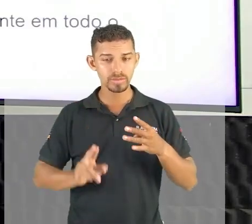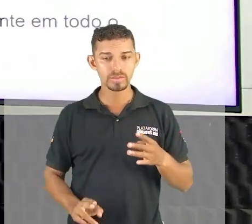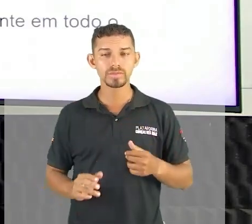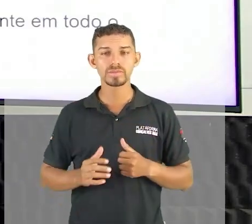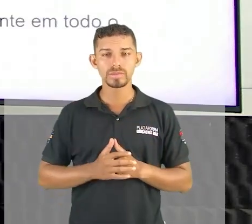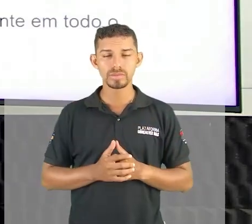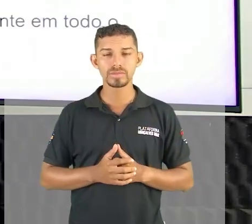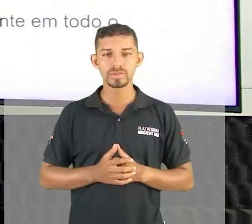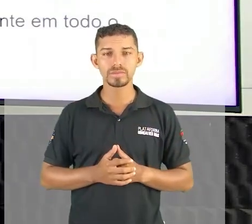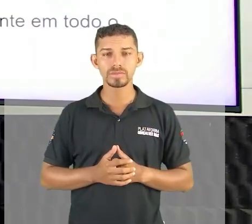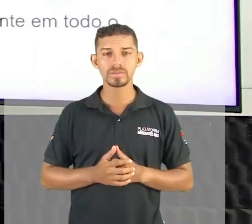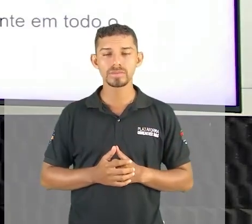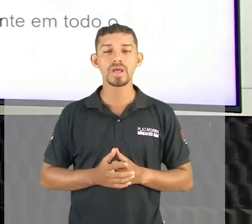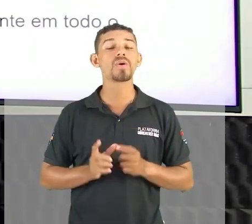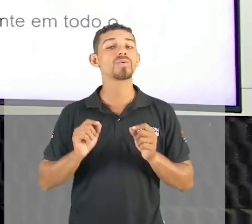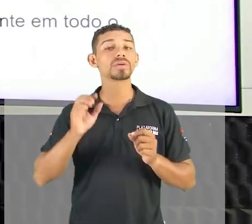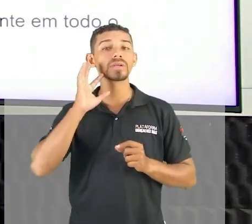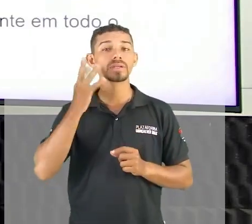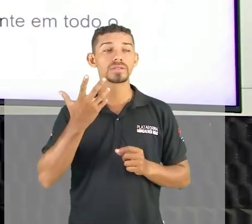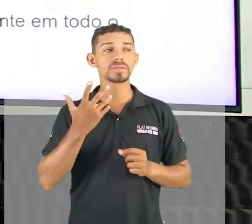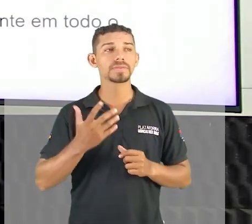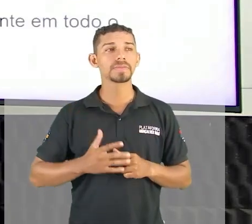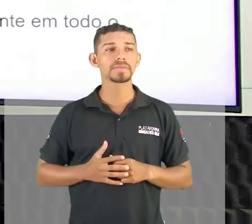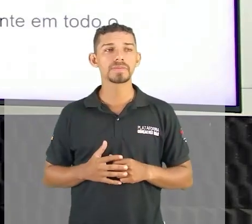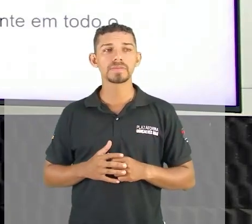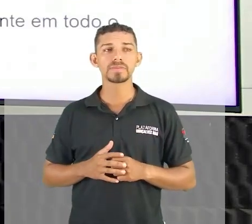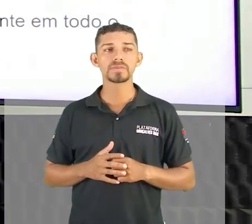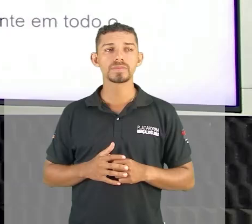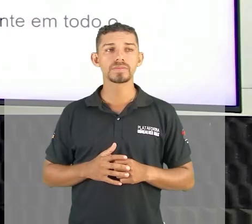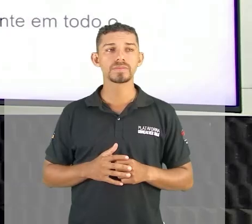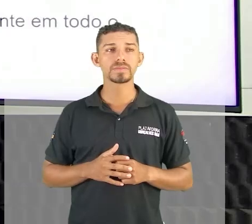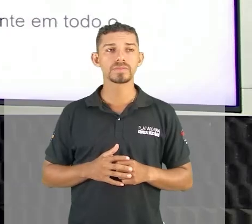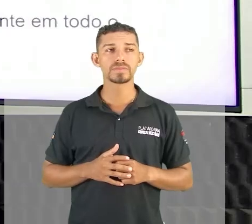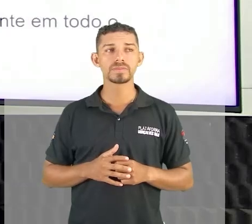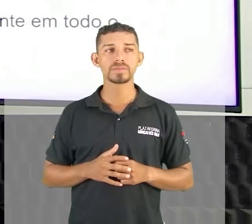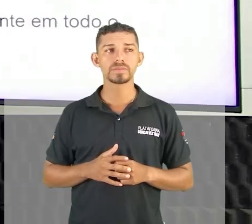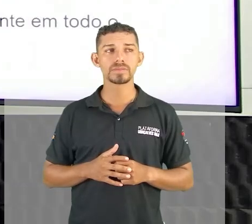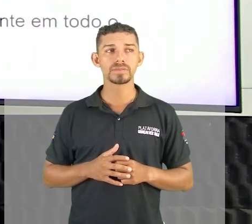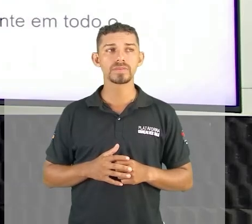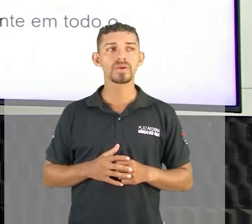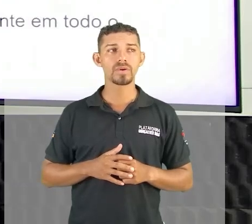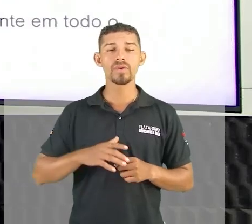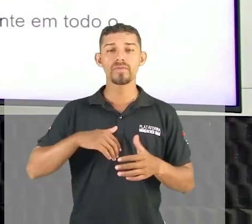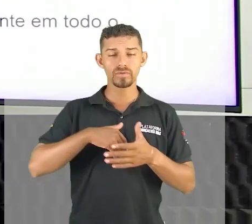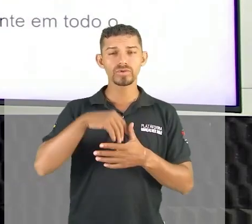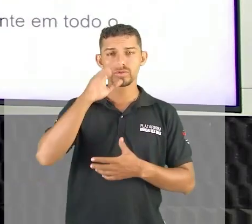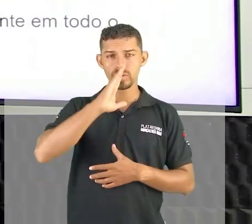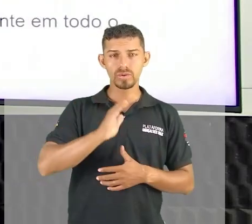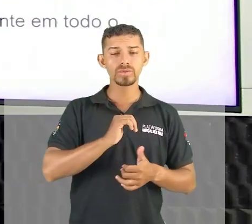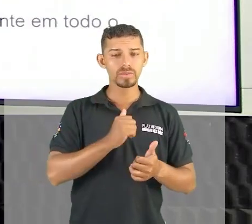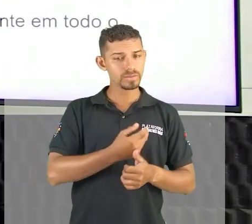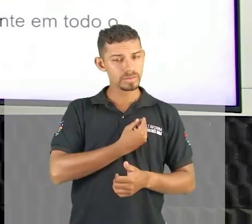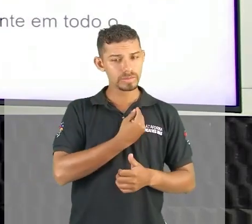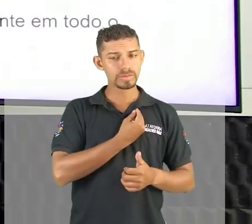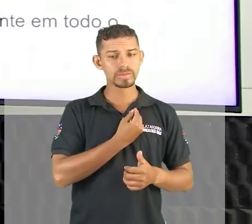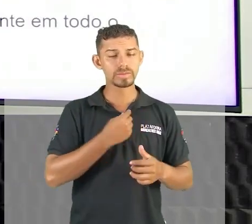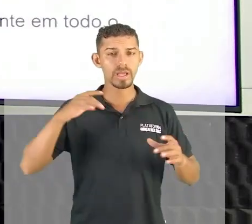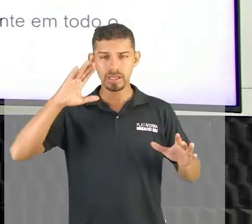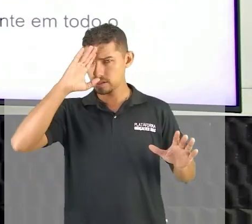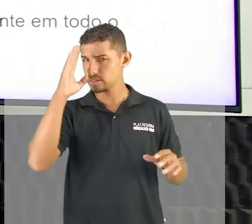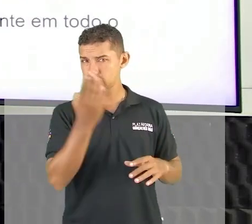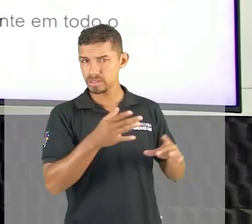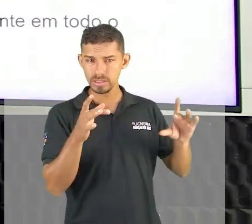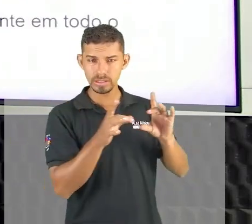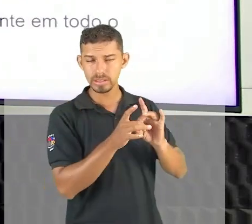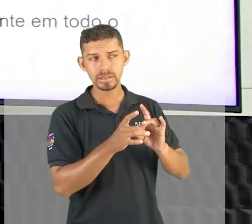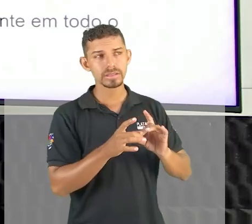futebol e o que isso evidencia que o futebol é um esporte presente em todo o Brasil tem uma relação Direta com